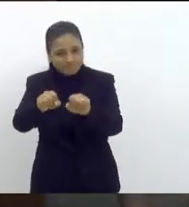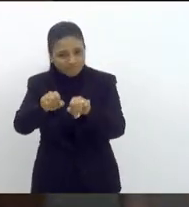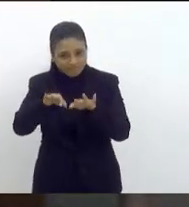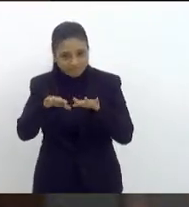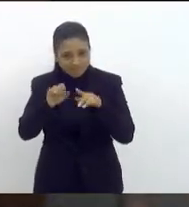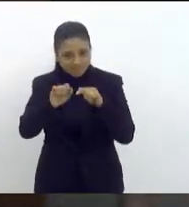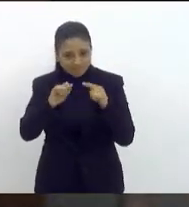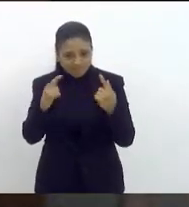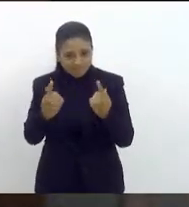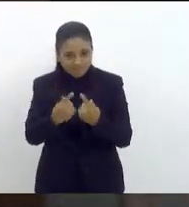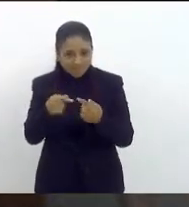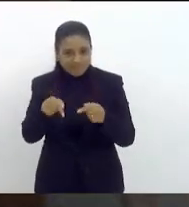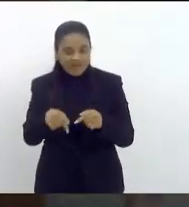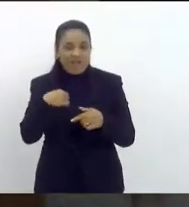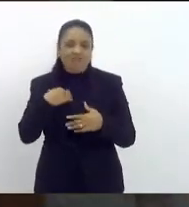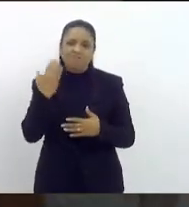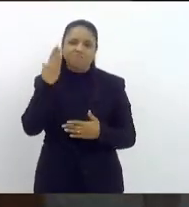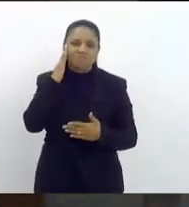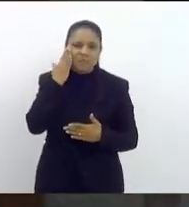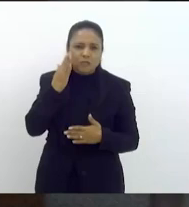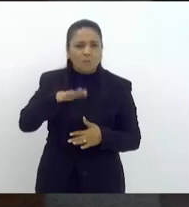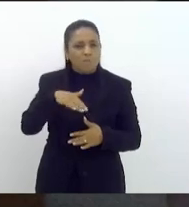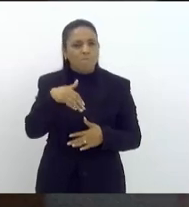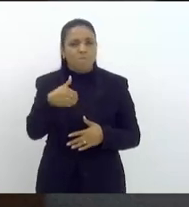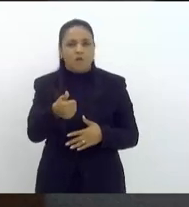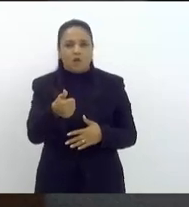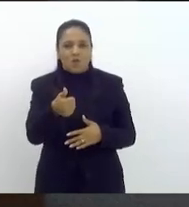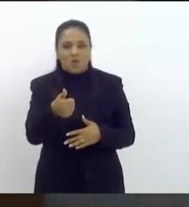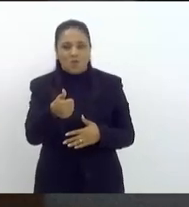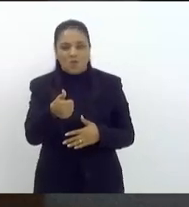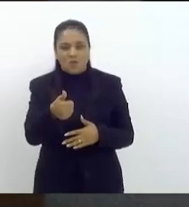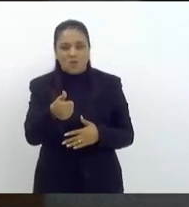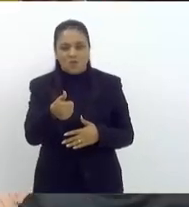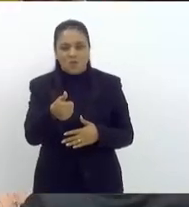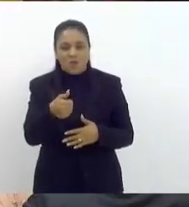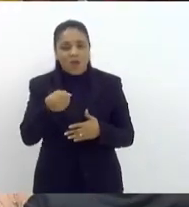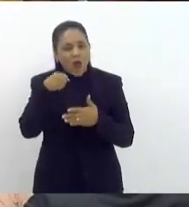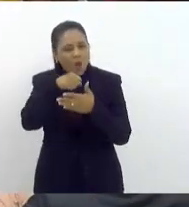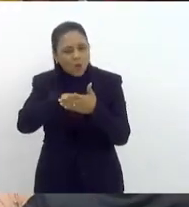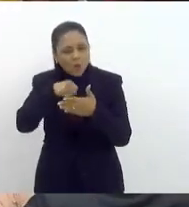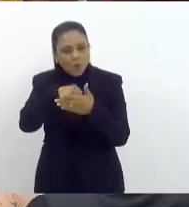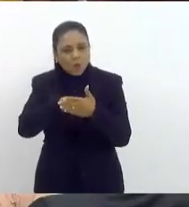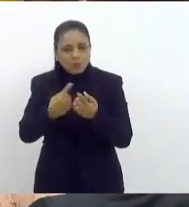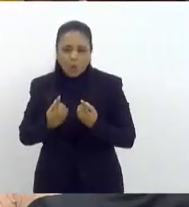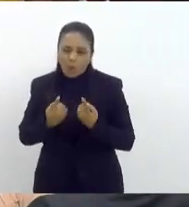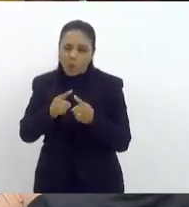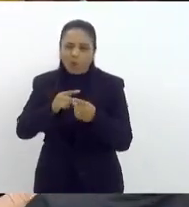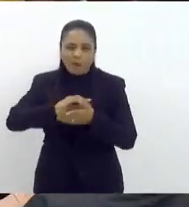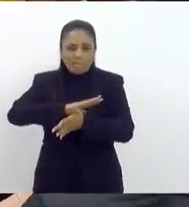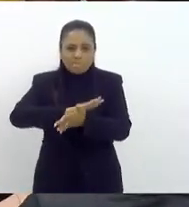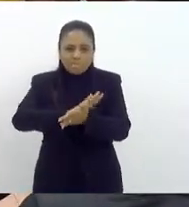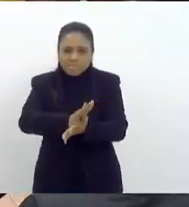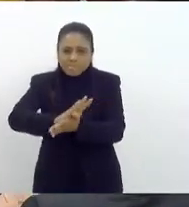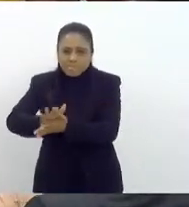no meu entendimento melhor porque a luta contra preconceito é uma luta